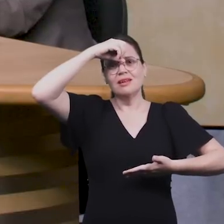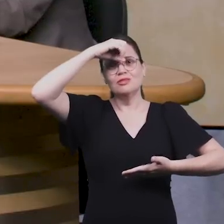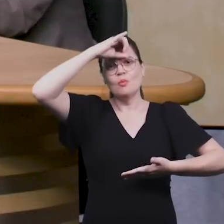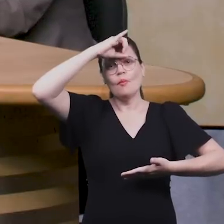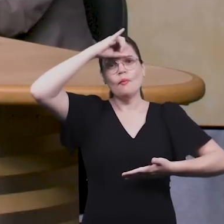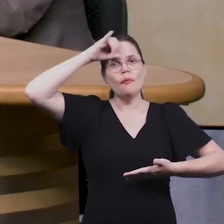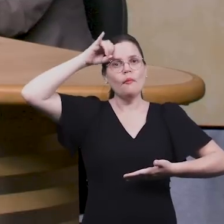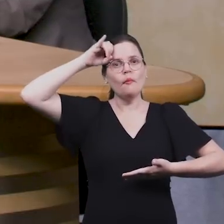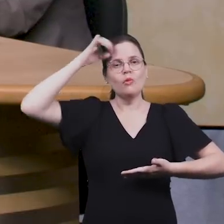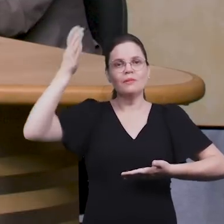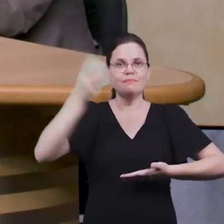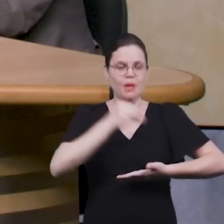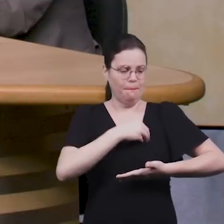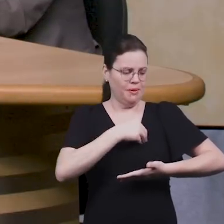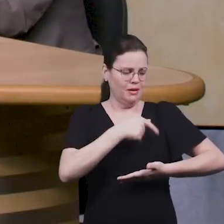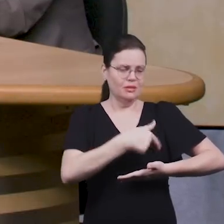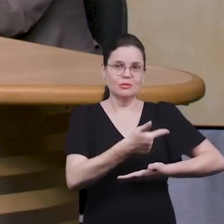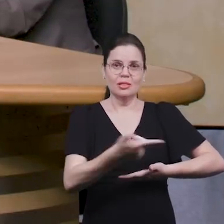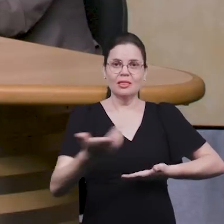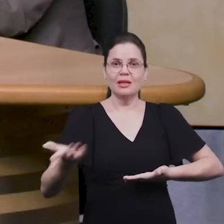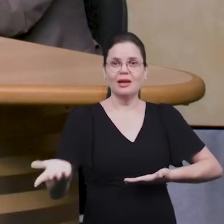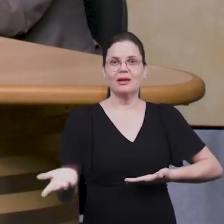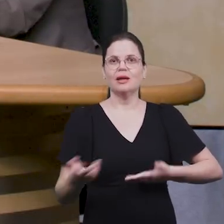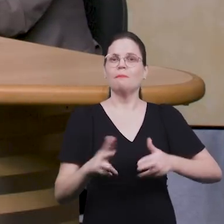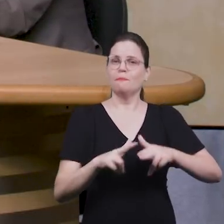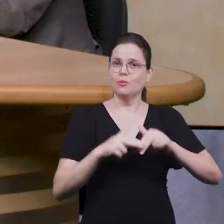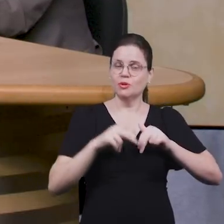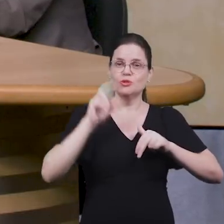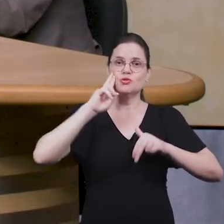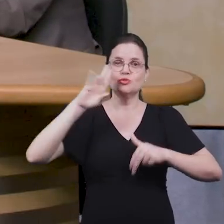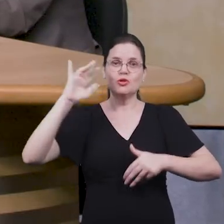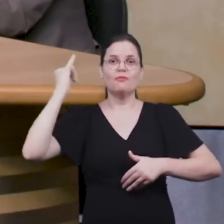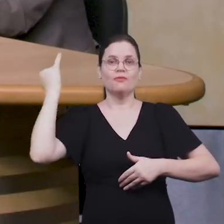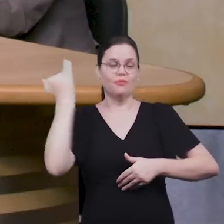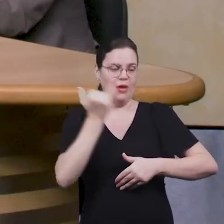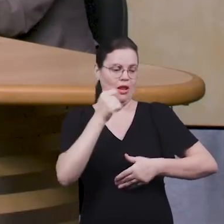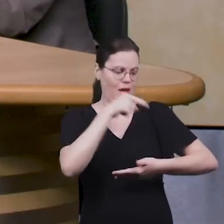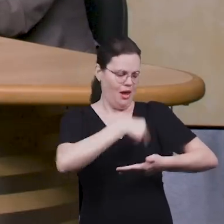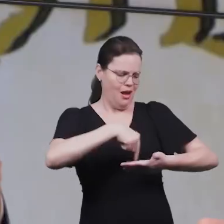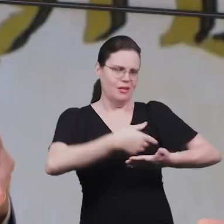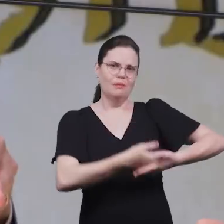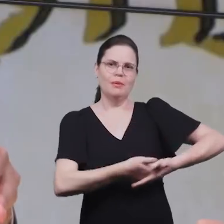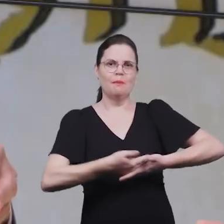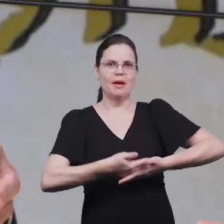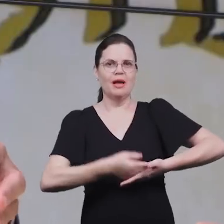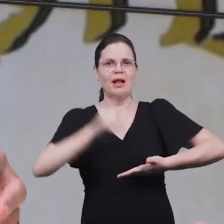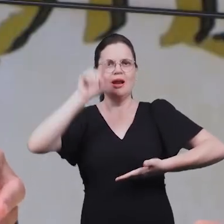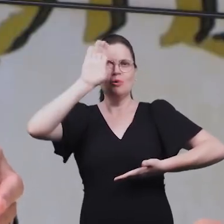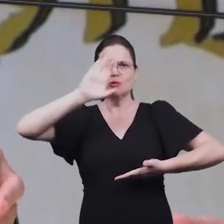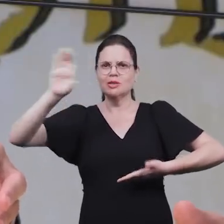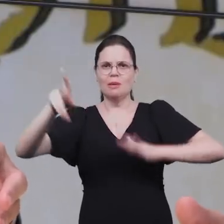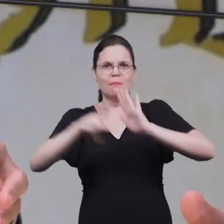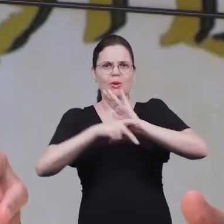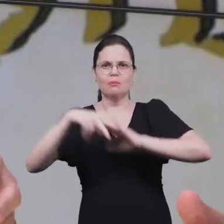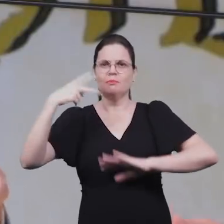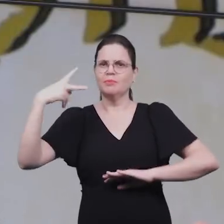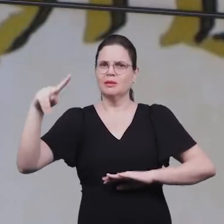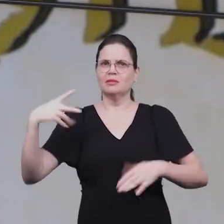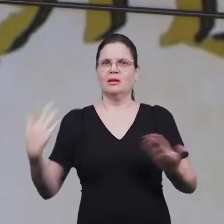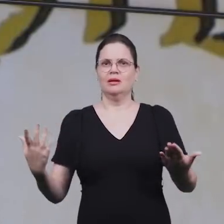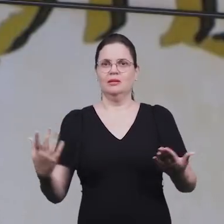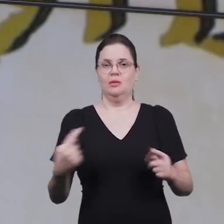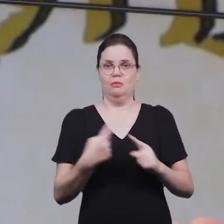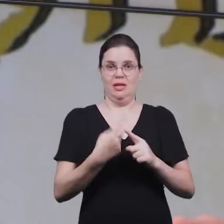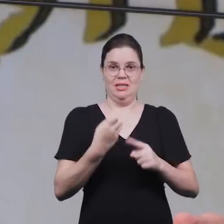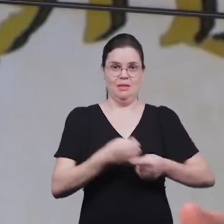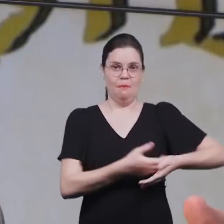imputado a ela. Por isso eu falo assim, dos tais é o reino de Deus. Então a criança, quando sai do estado de inocência, que foi o